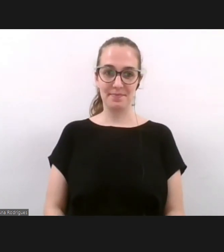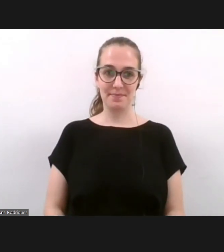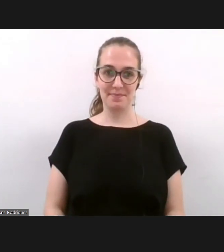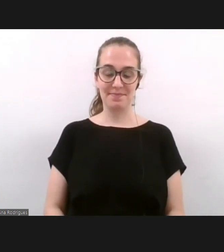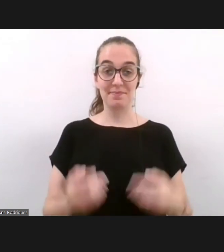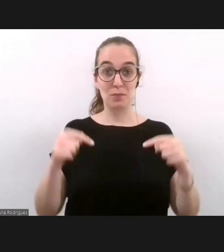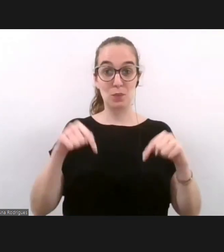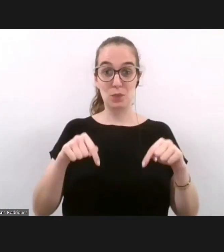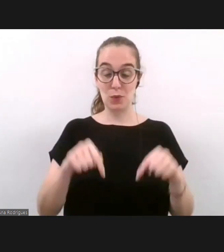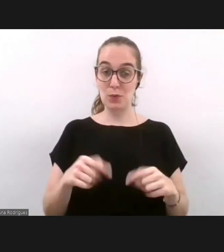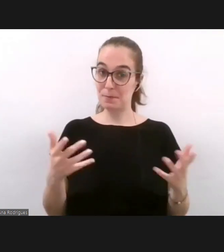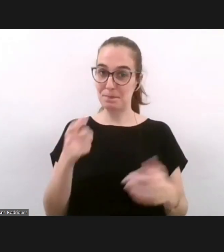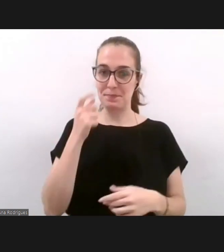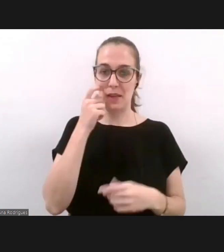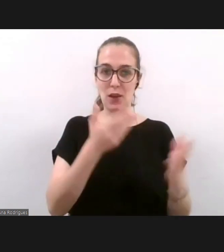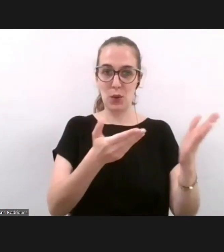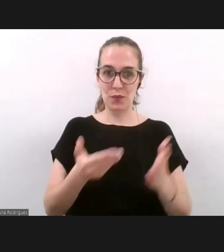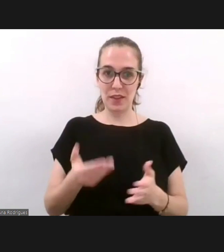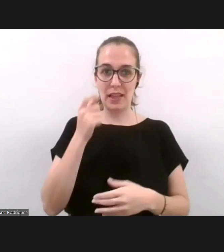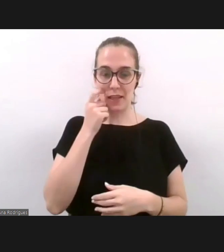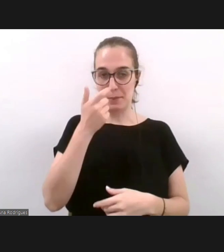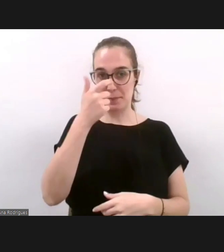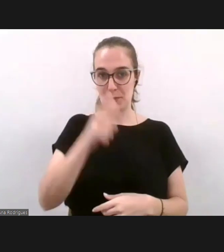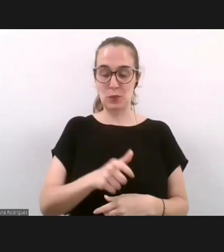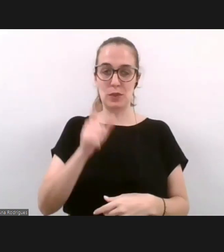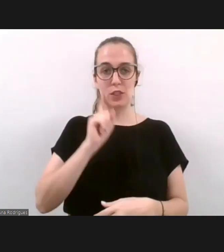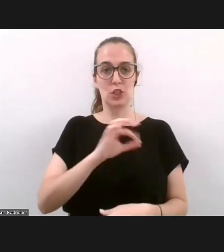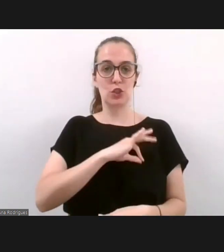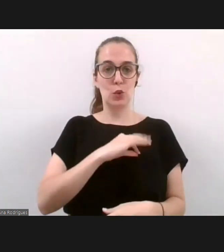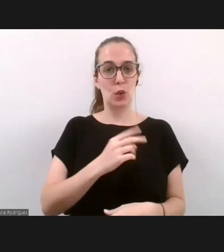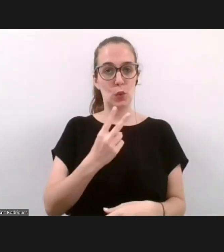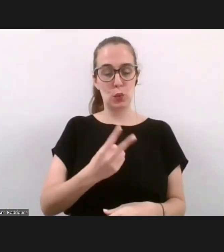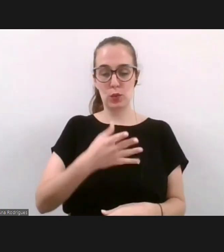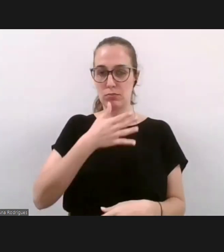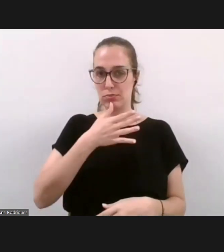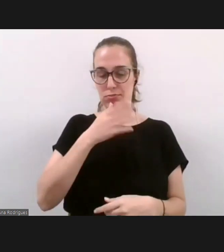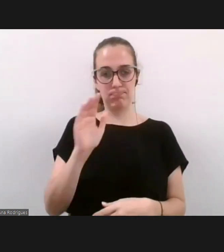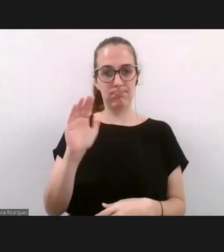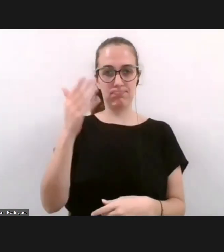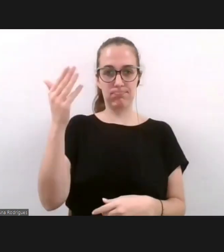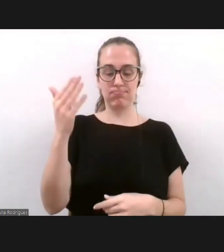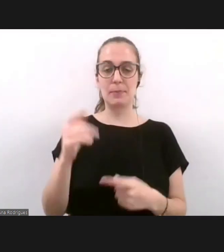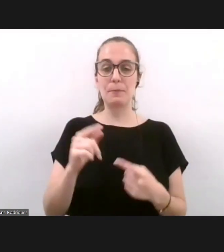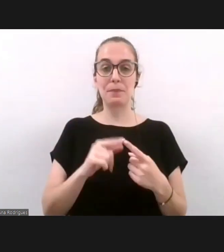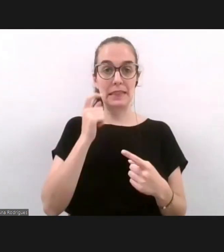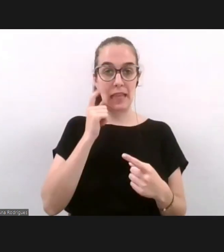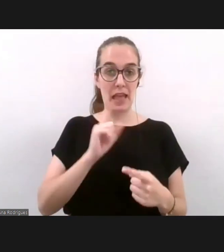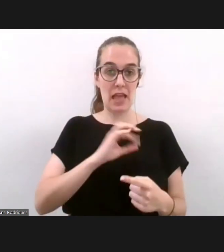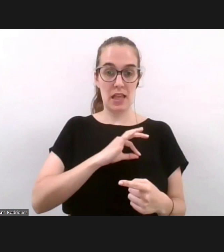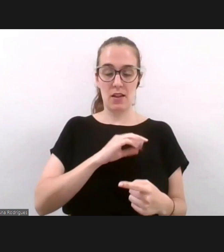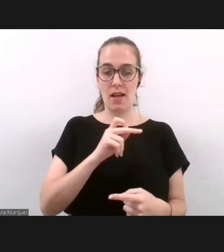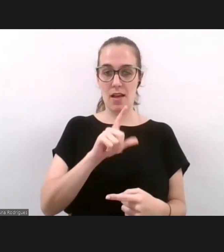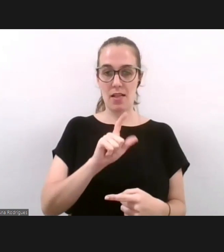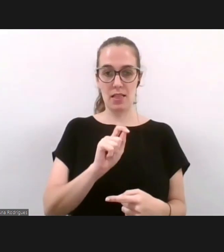Temos hoje a honra de contar com 2 oradoras de renome. São elas Alexandra Aragão, doutorada em